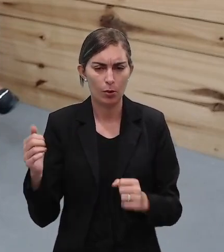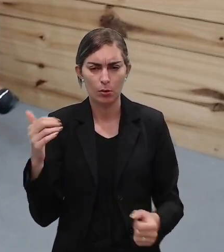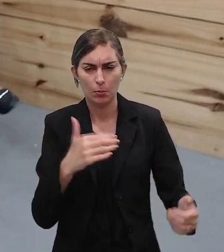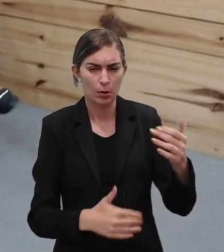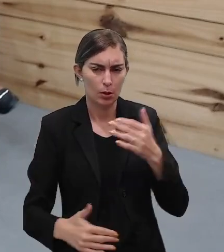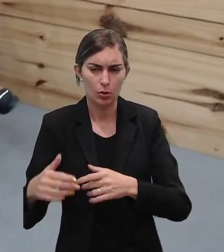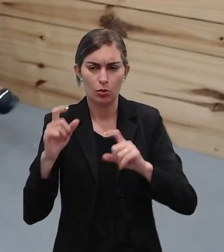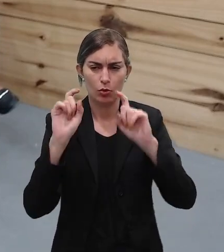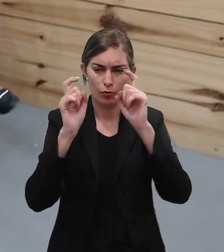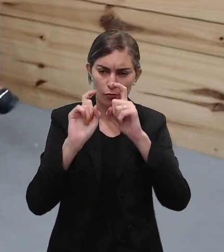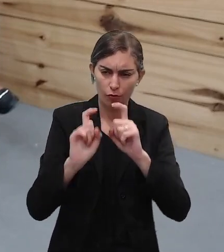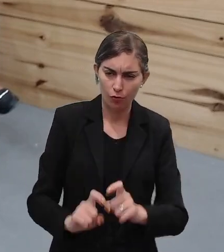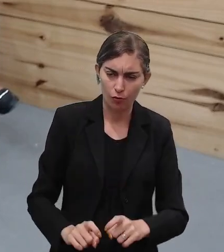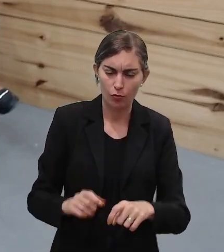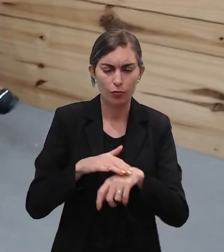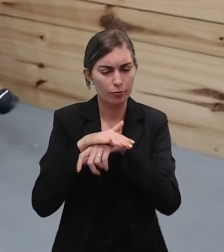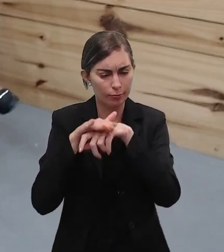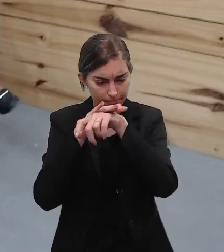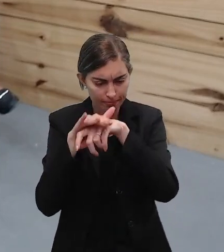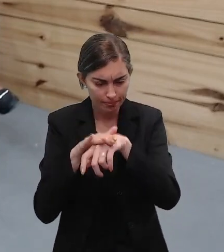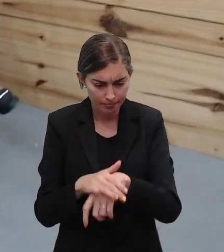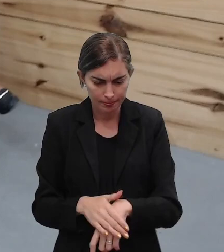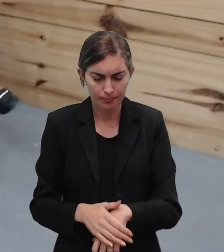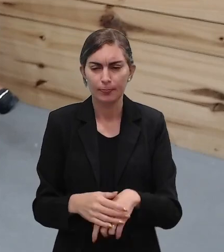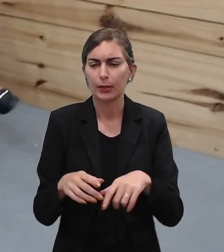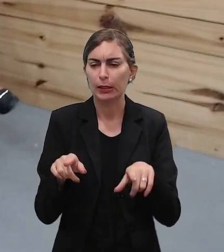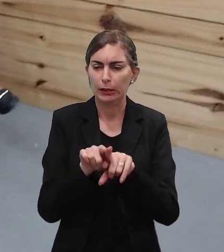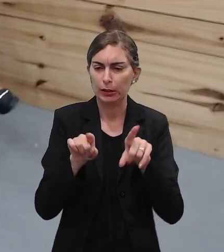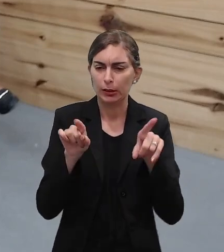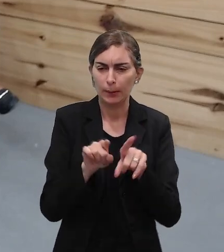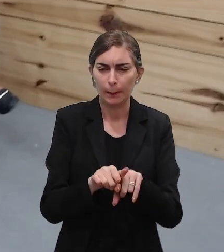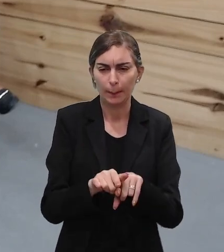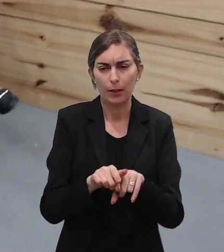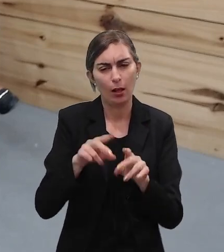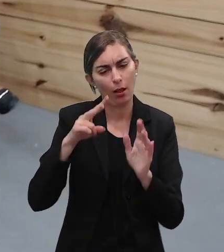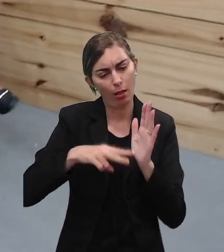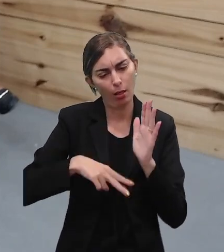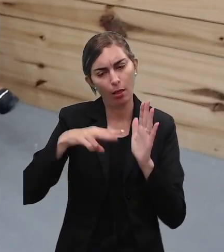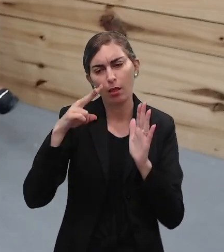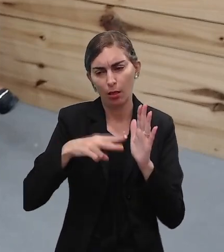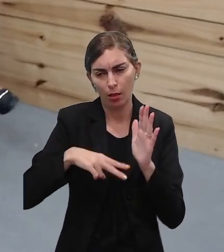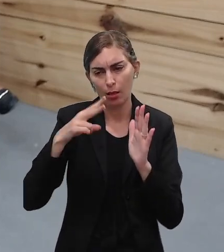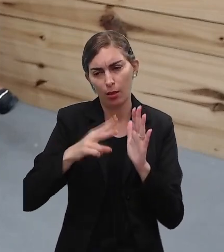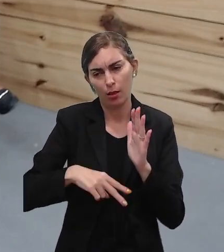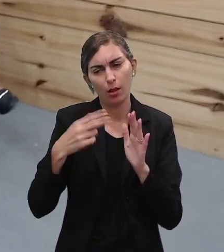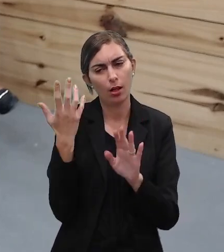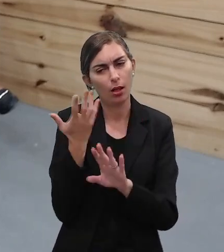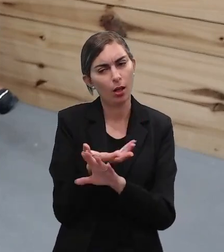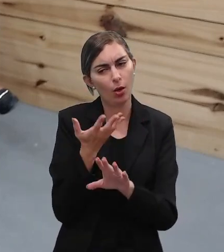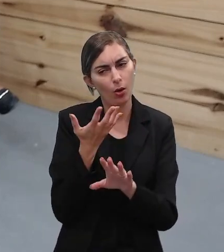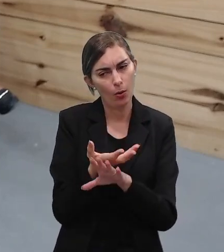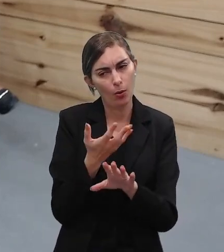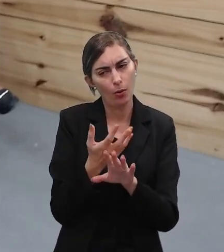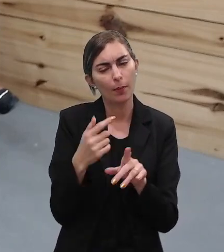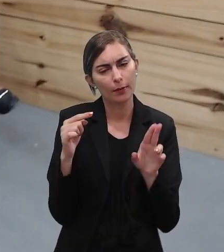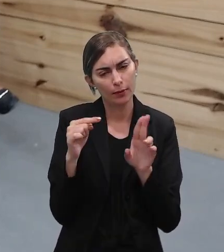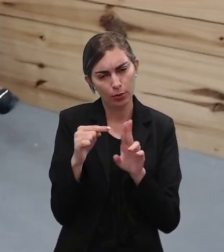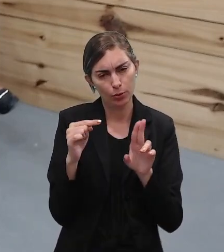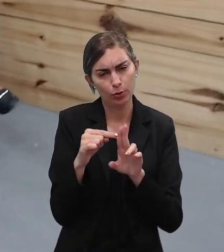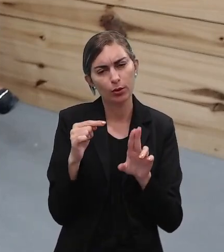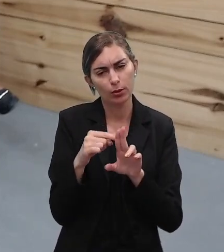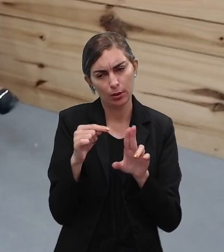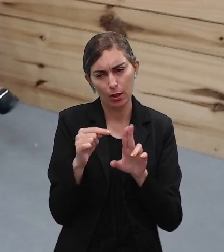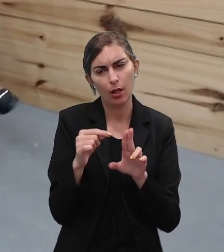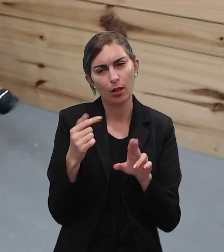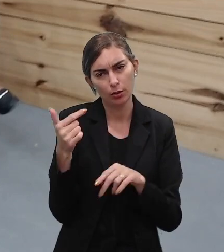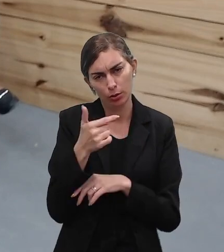do fórum, possam interagir, possa também ler a competência, a